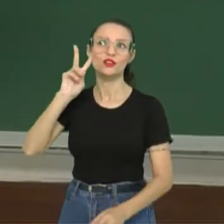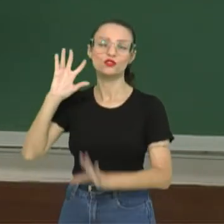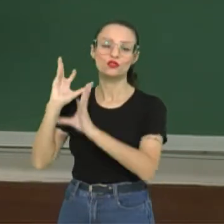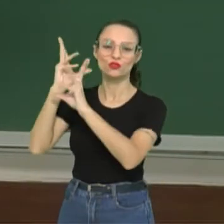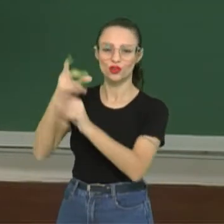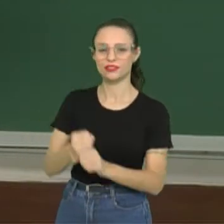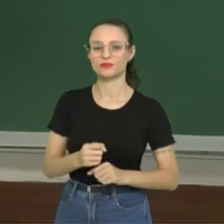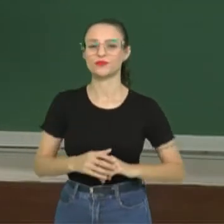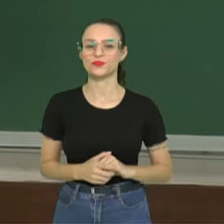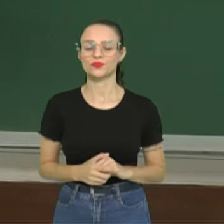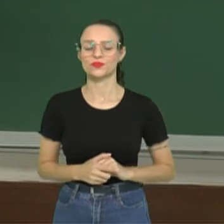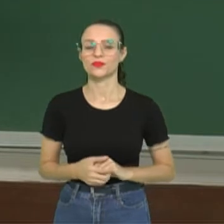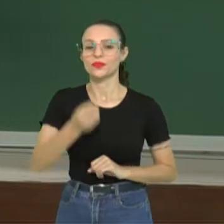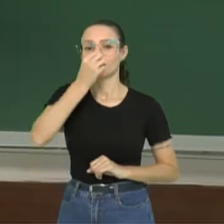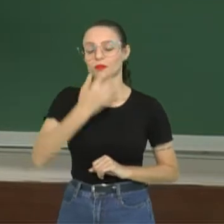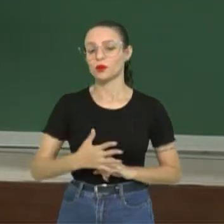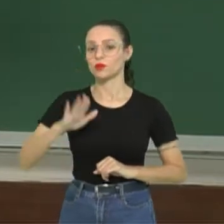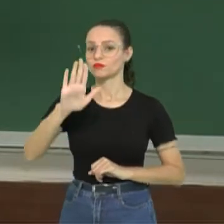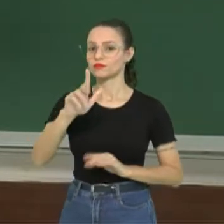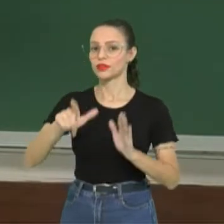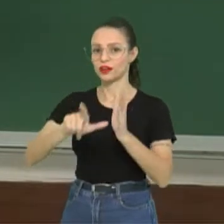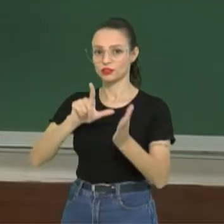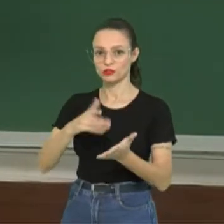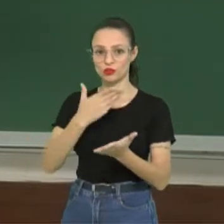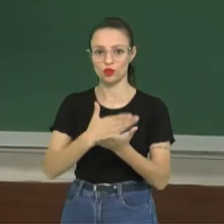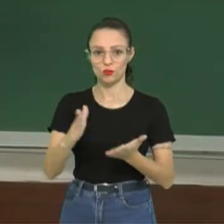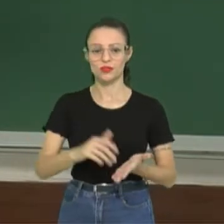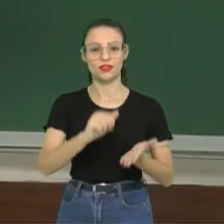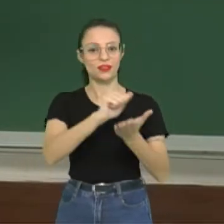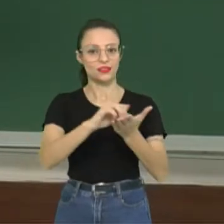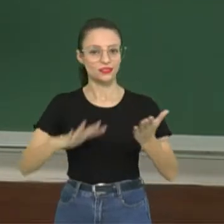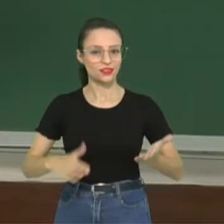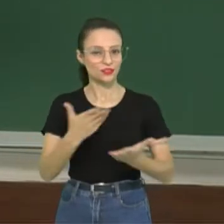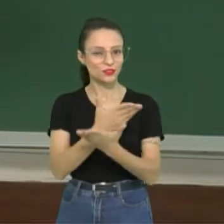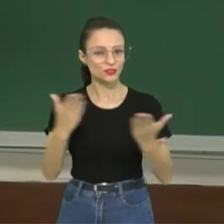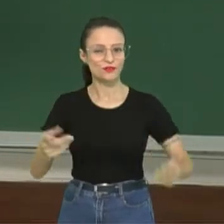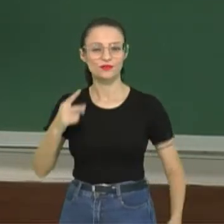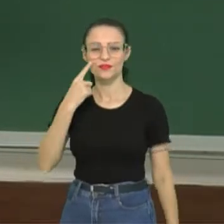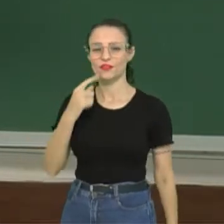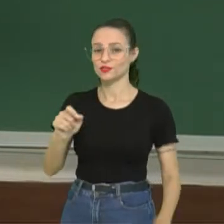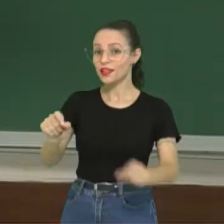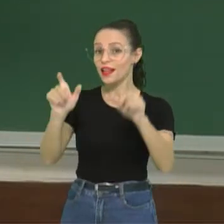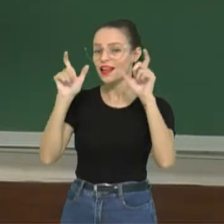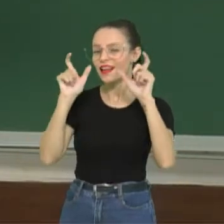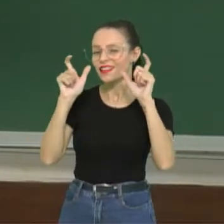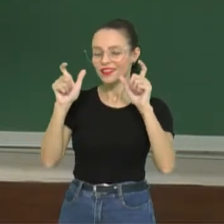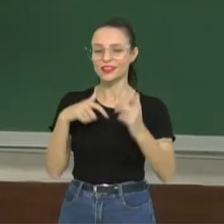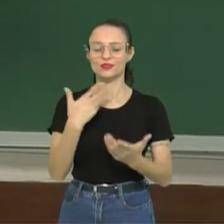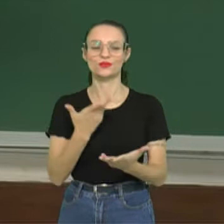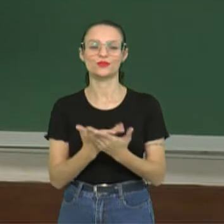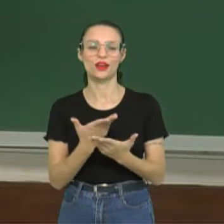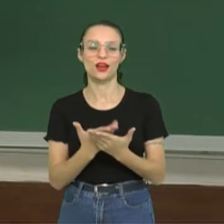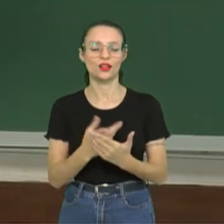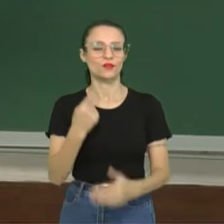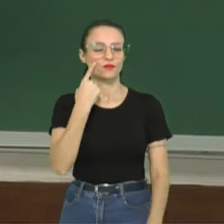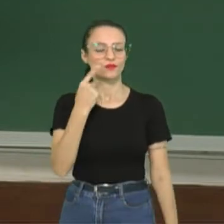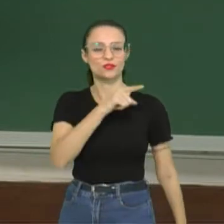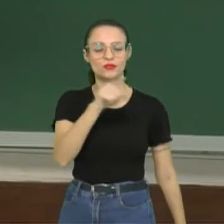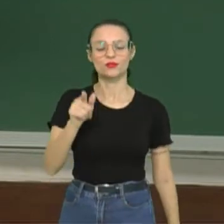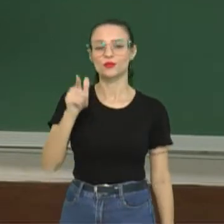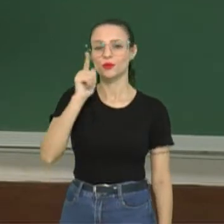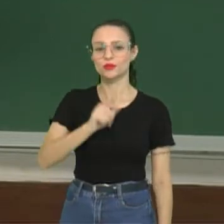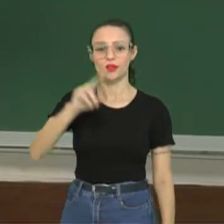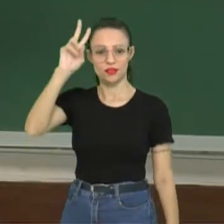né bom antes a gente começar aquele exercício para ver se vocês estão E aí na nossa aula Se vocês